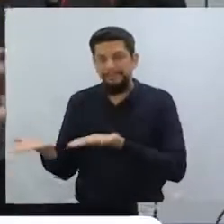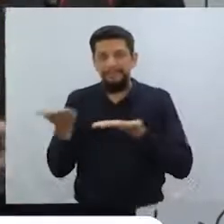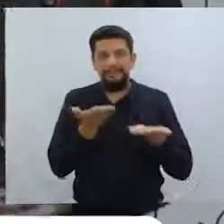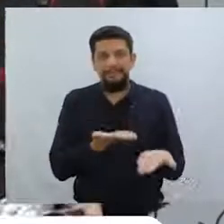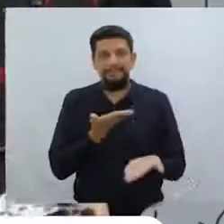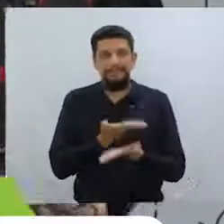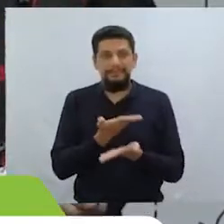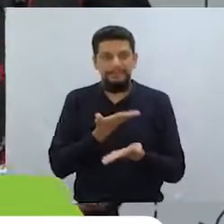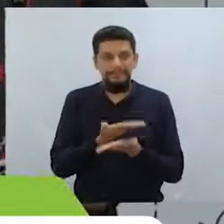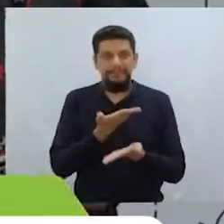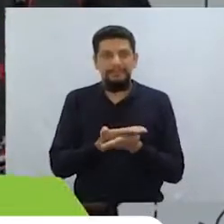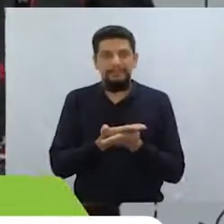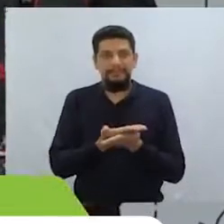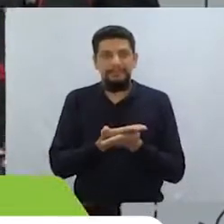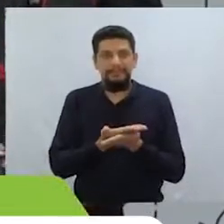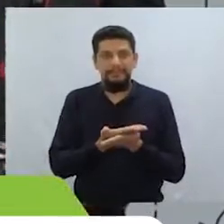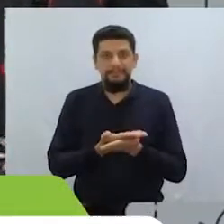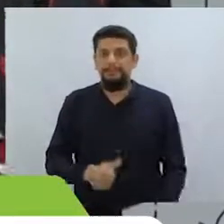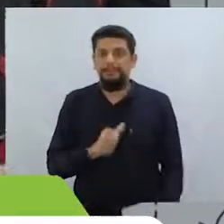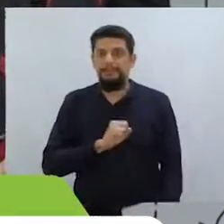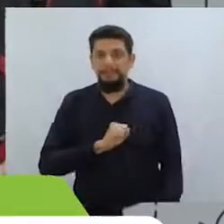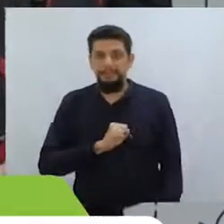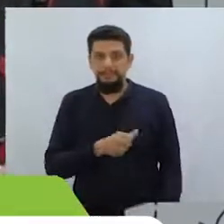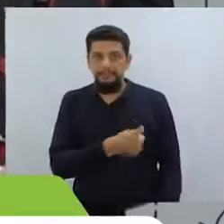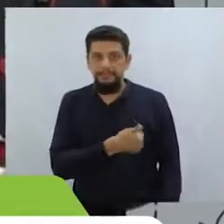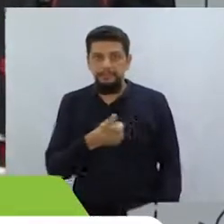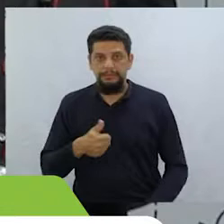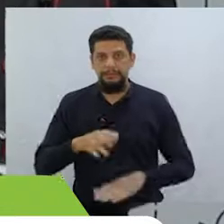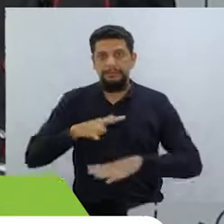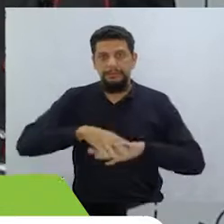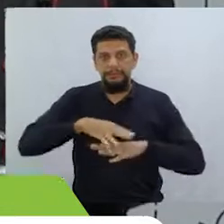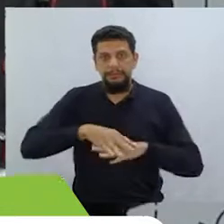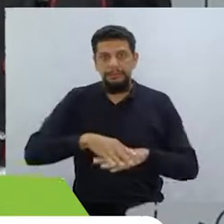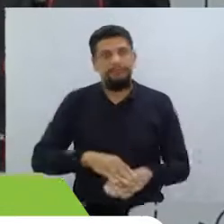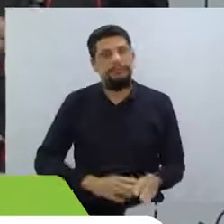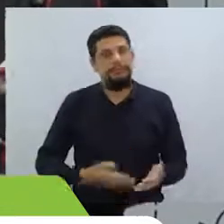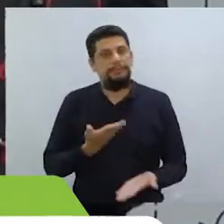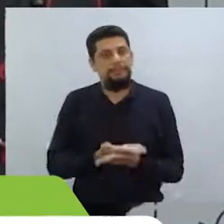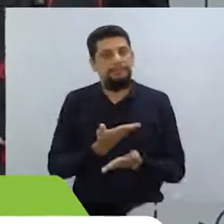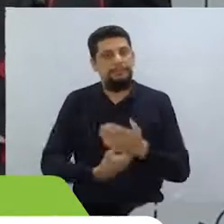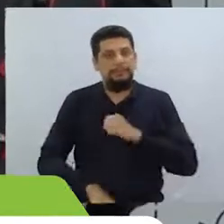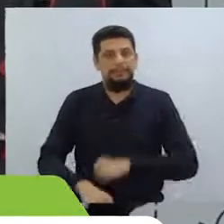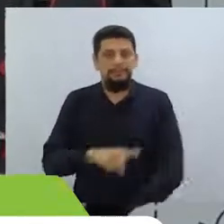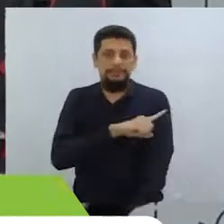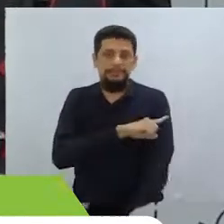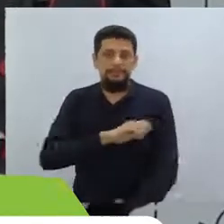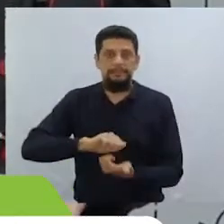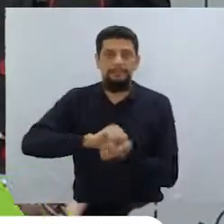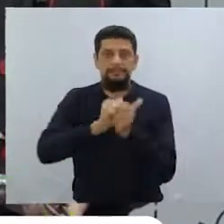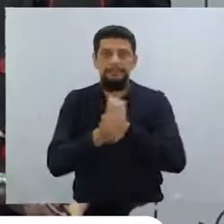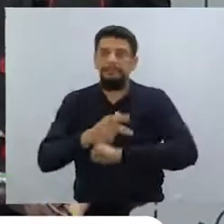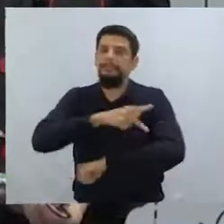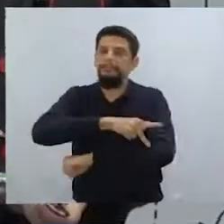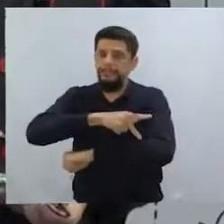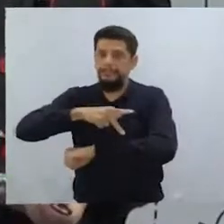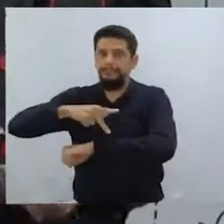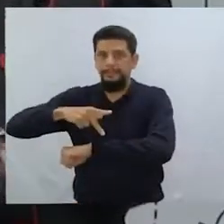Sejam todos bem-vindos à nossa aula de matemática, a nossa aula do primeiro ano de adequação